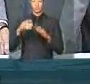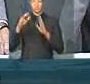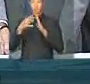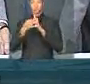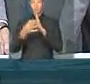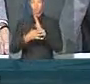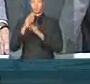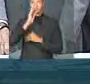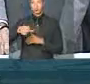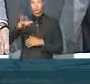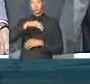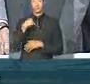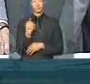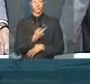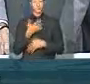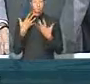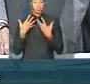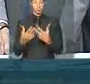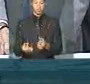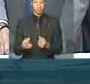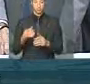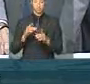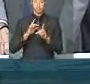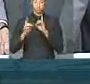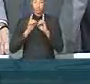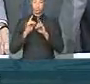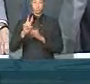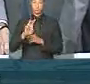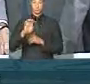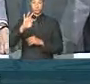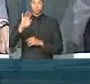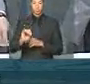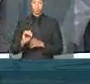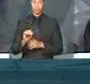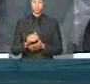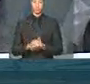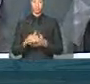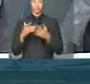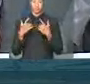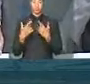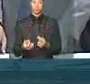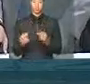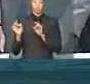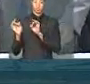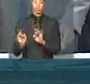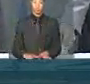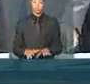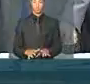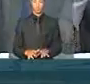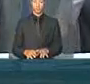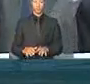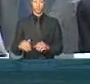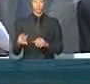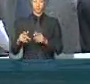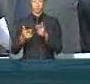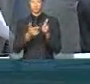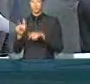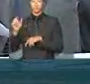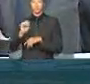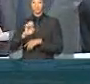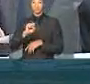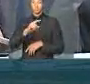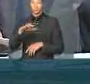vetos então nós vamos passar a discussão dos vetos vamos deixar para uma próxima